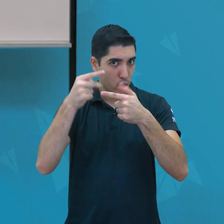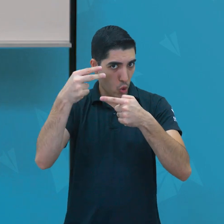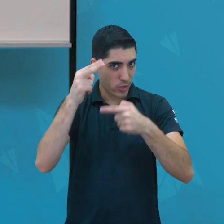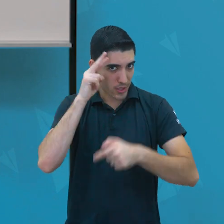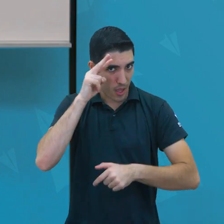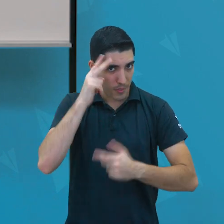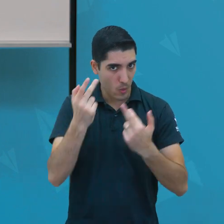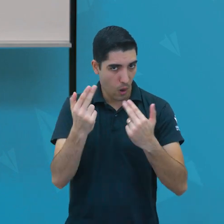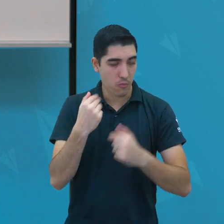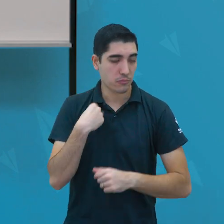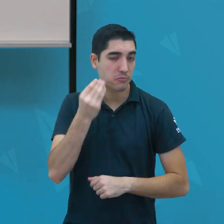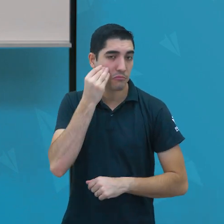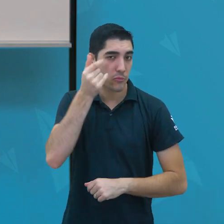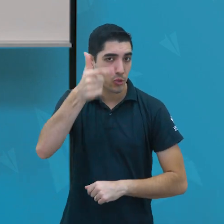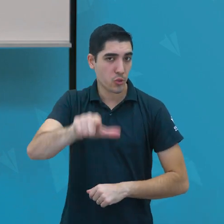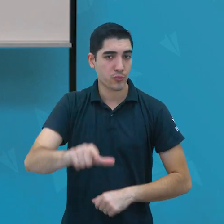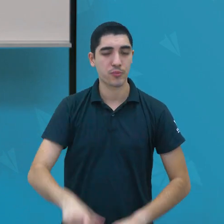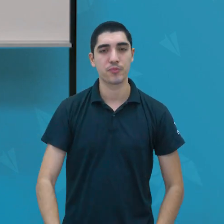por 2.